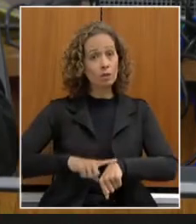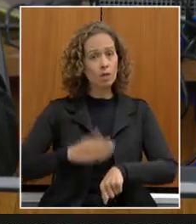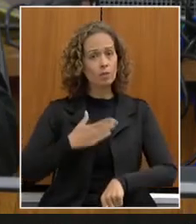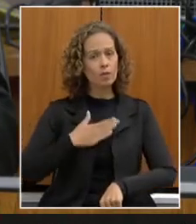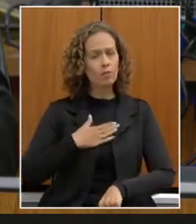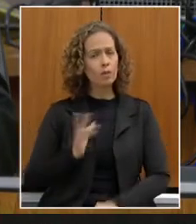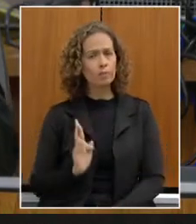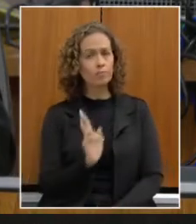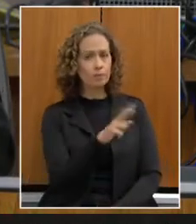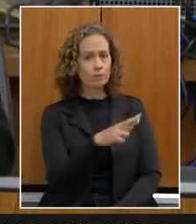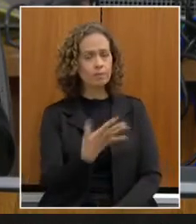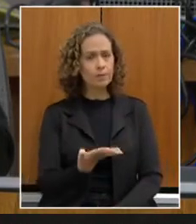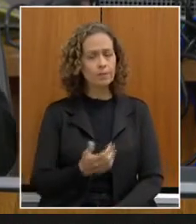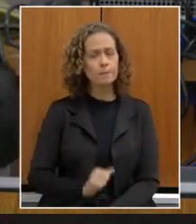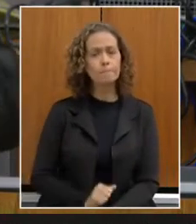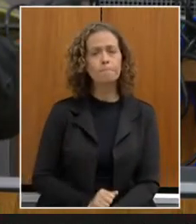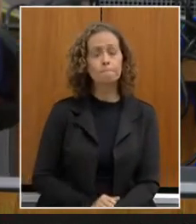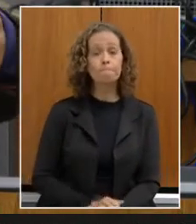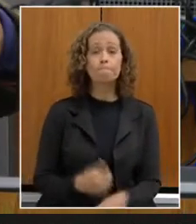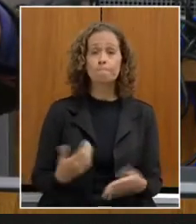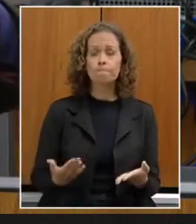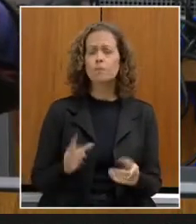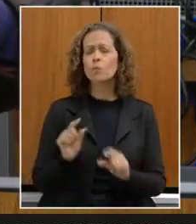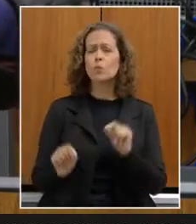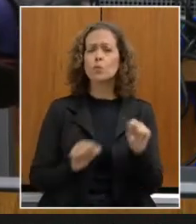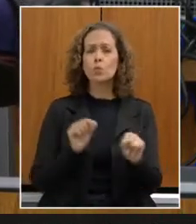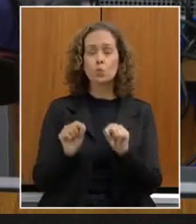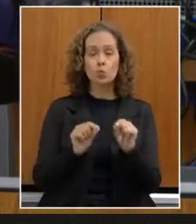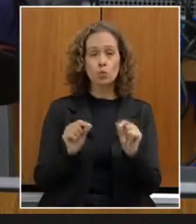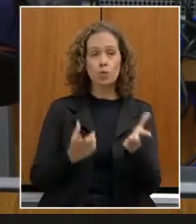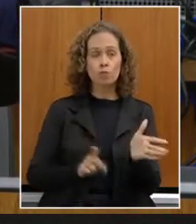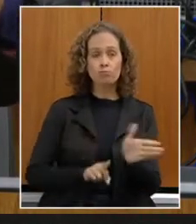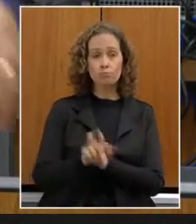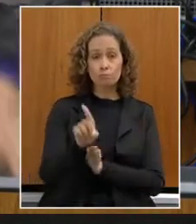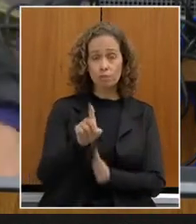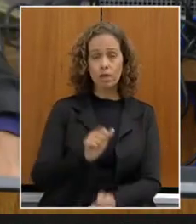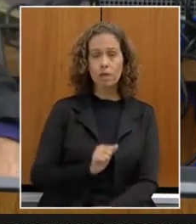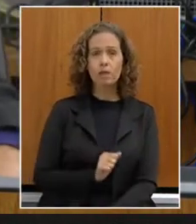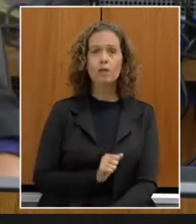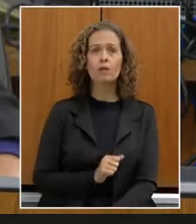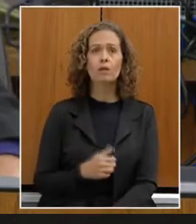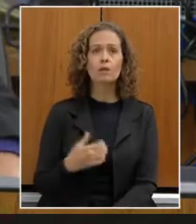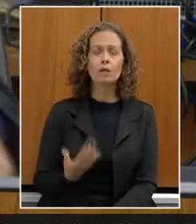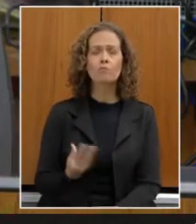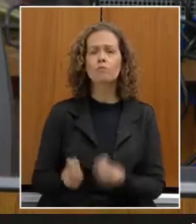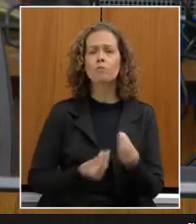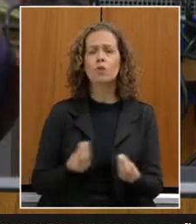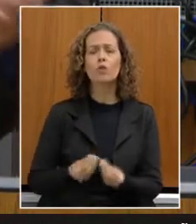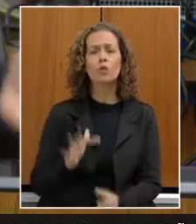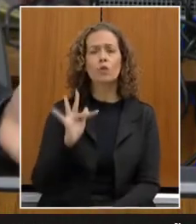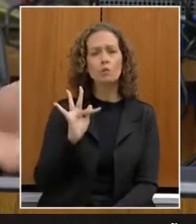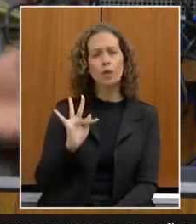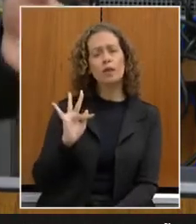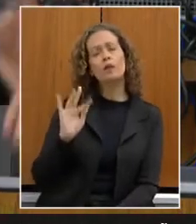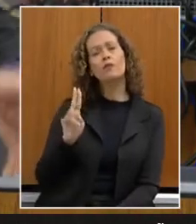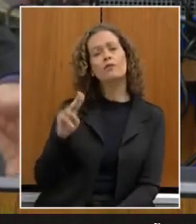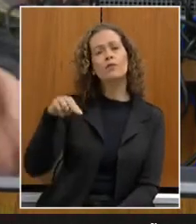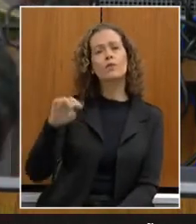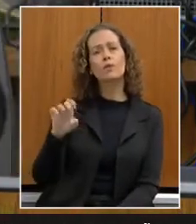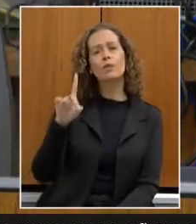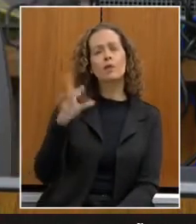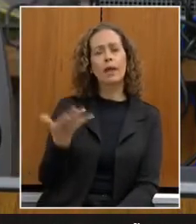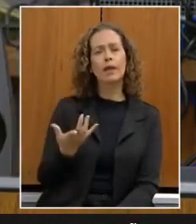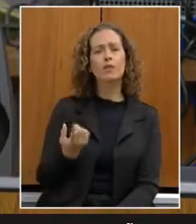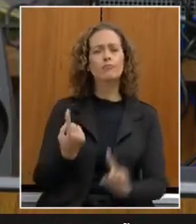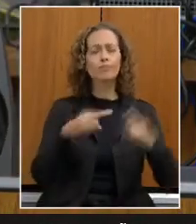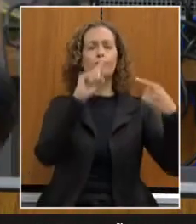réplica que é a questão da reestruturação da FUNED um projeto do governo do estado que está